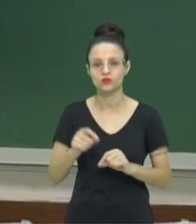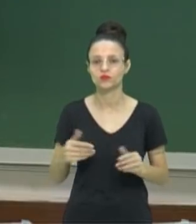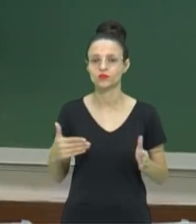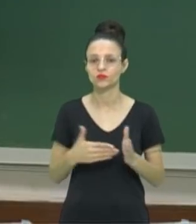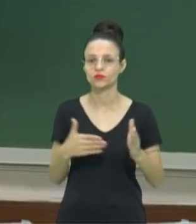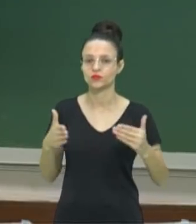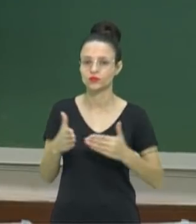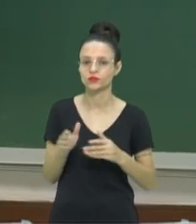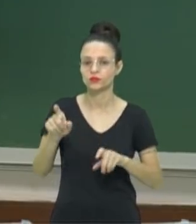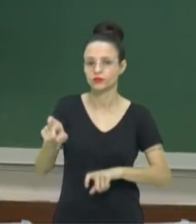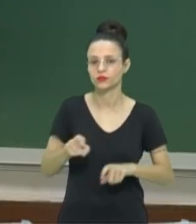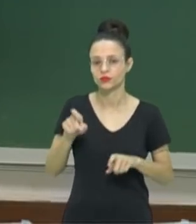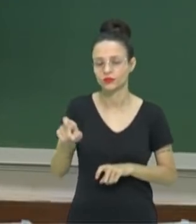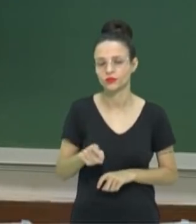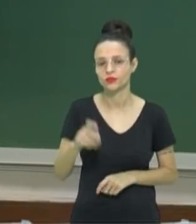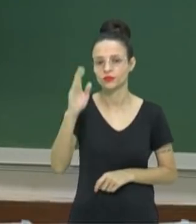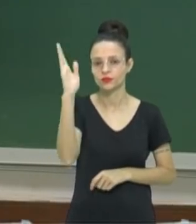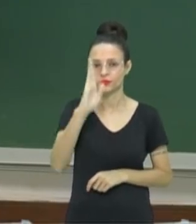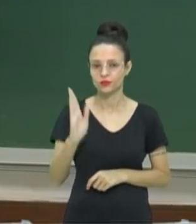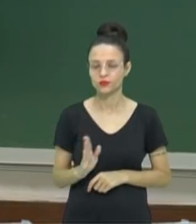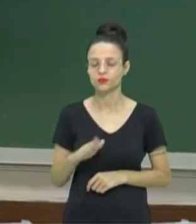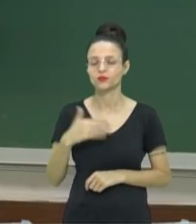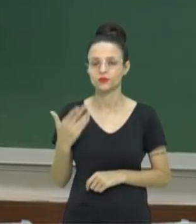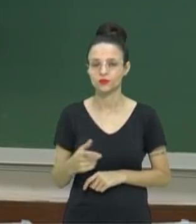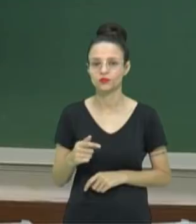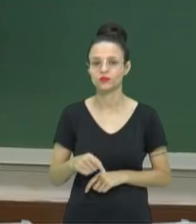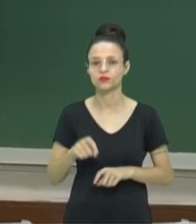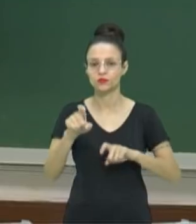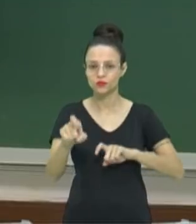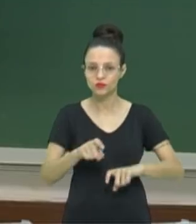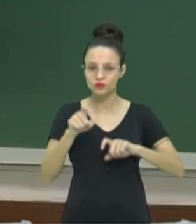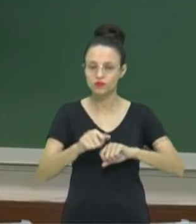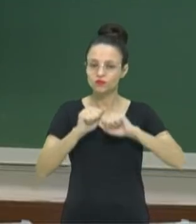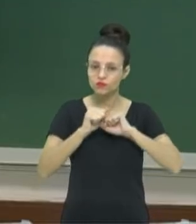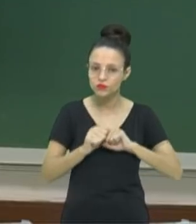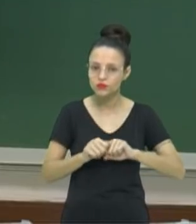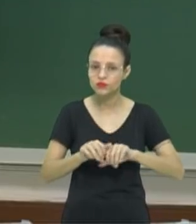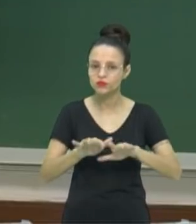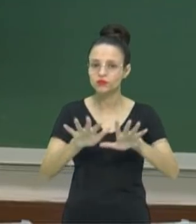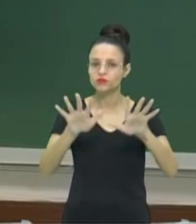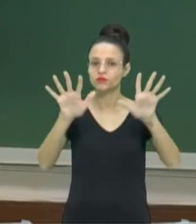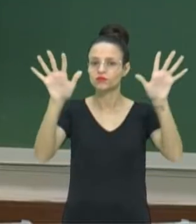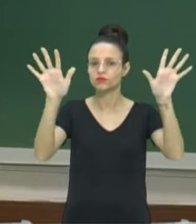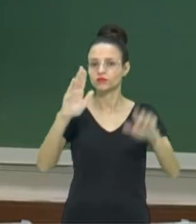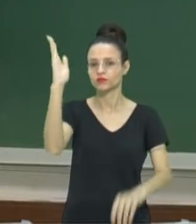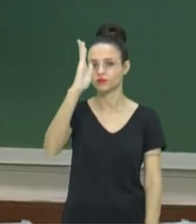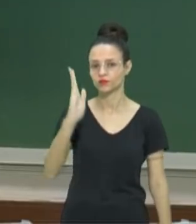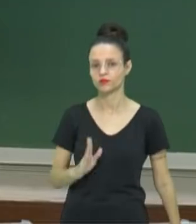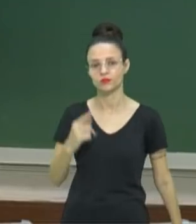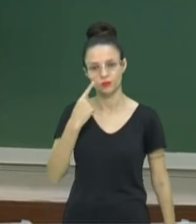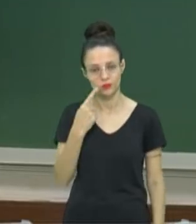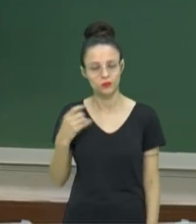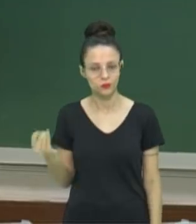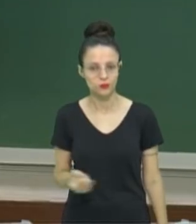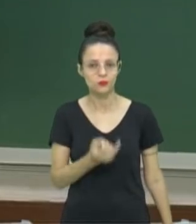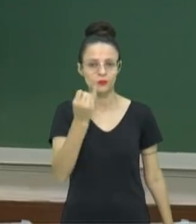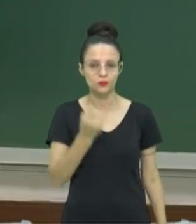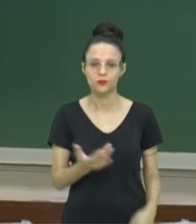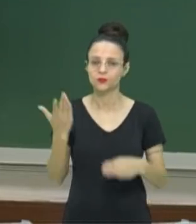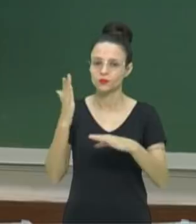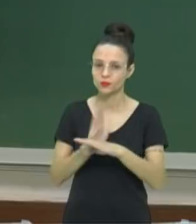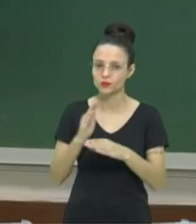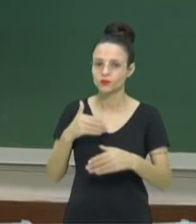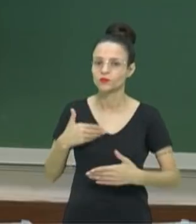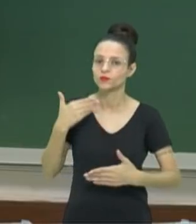fronteira agrícola do país. Ou seja, a atividade agrícola acaba se expandindo no território brasileiro. Vejam a importância ali da contribuição